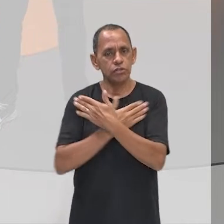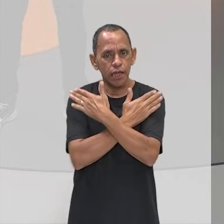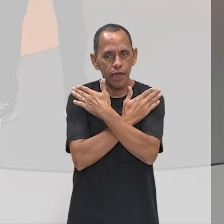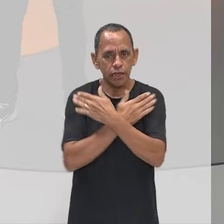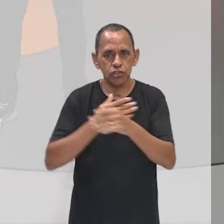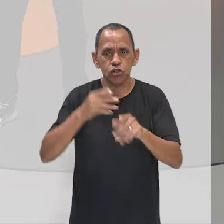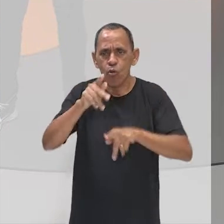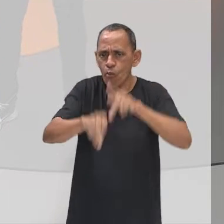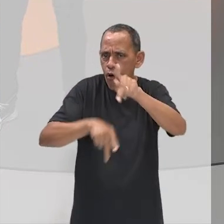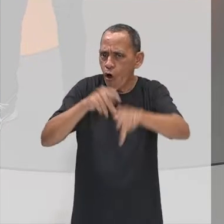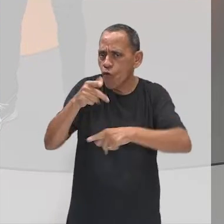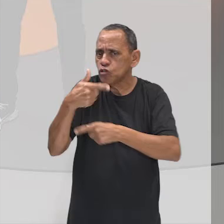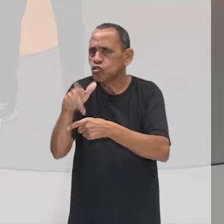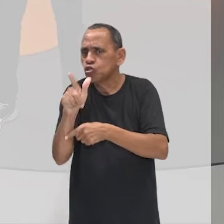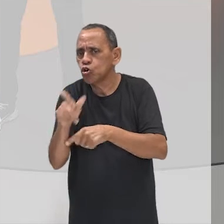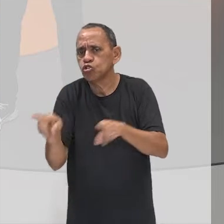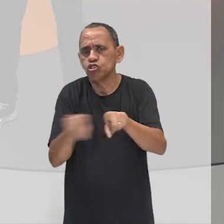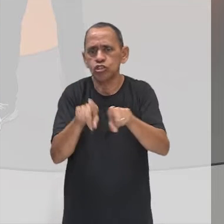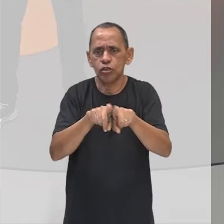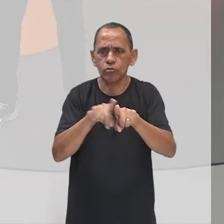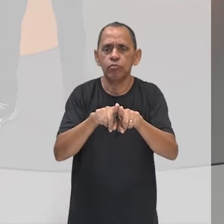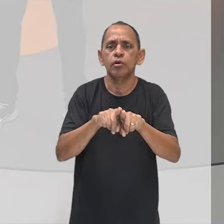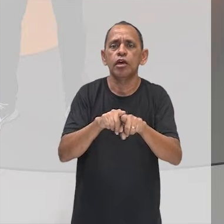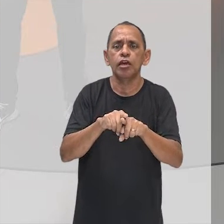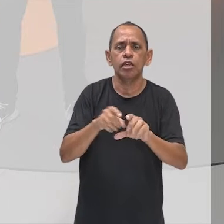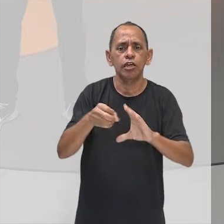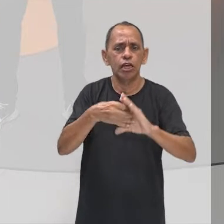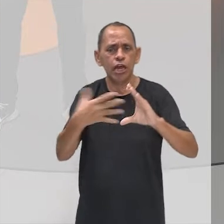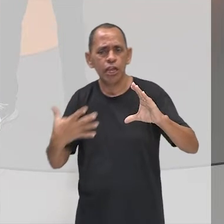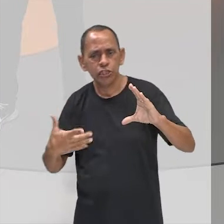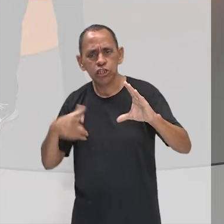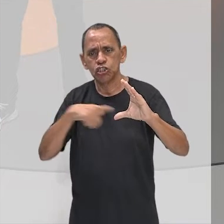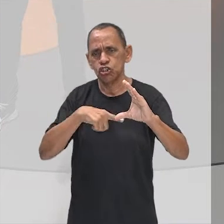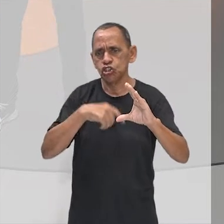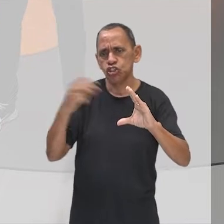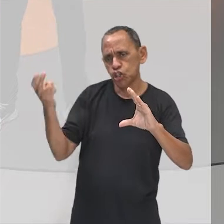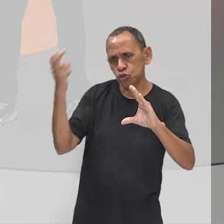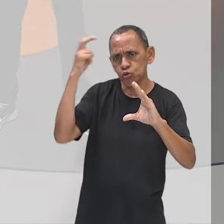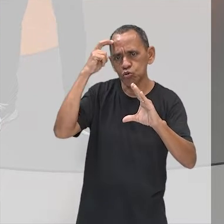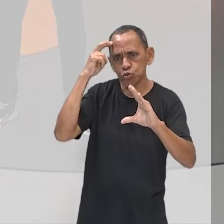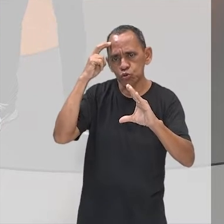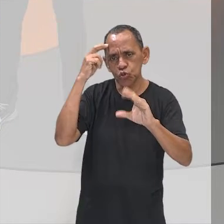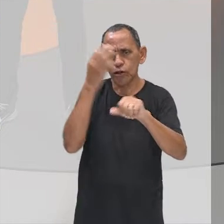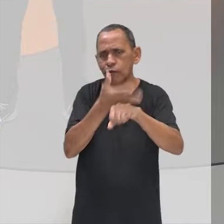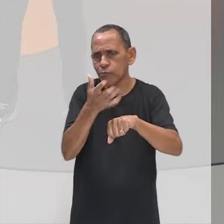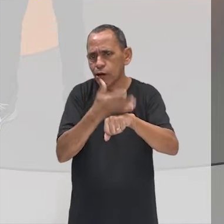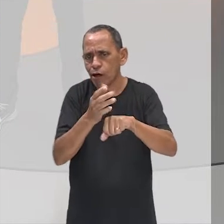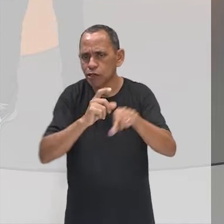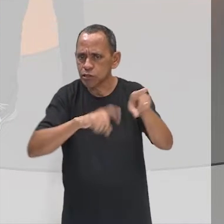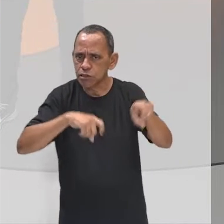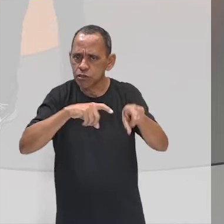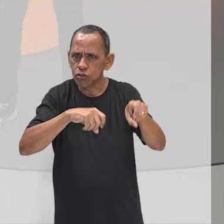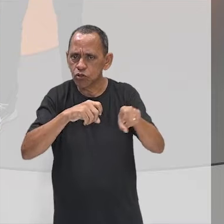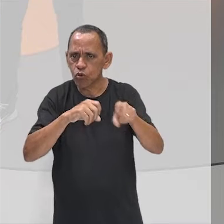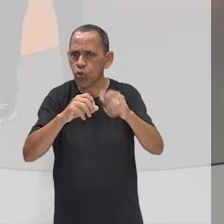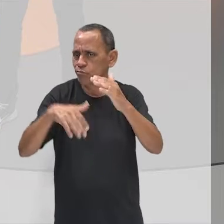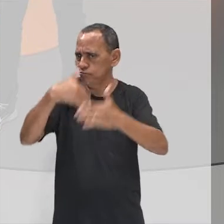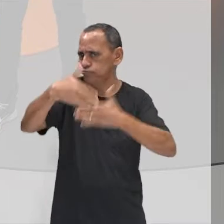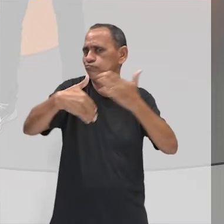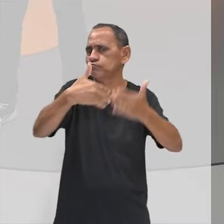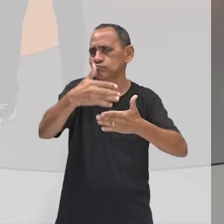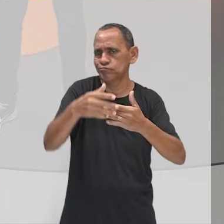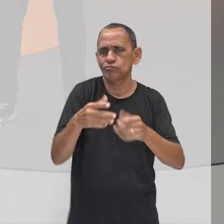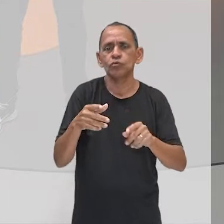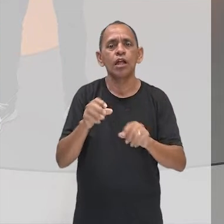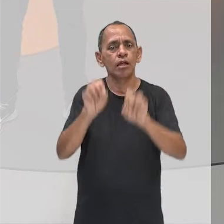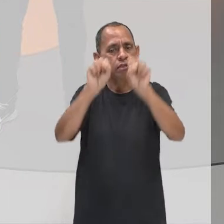que compartilhavam características culturais, como práticas agrícolas avançadas, sistemas